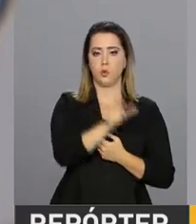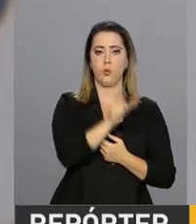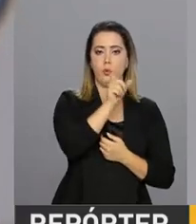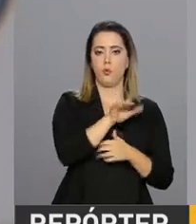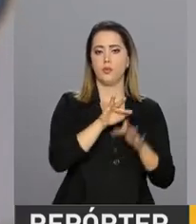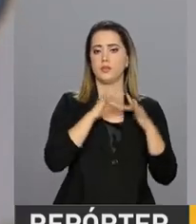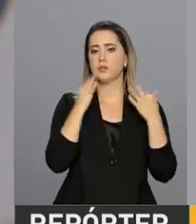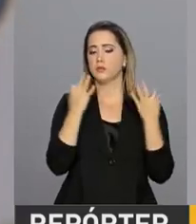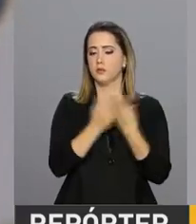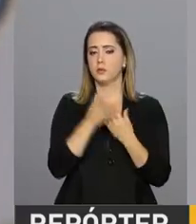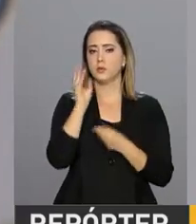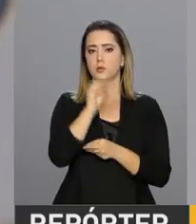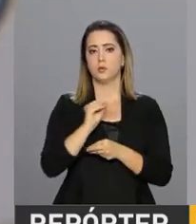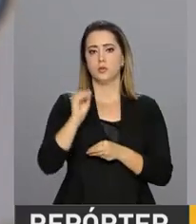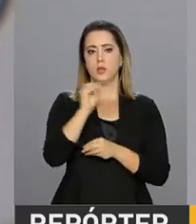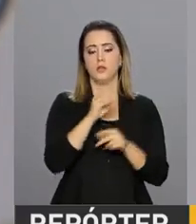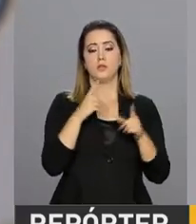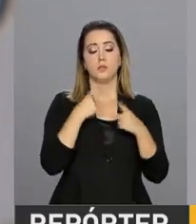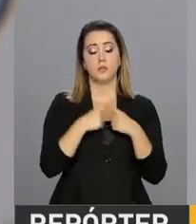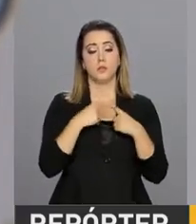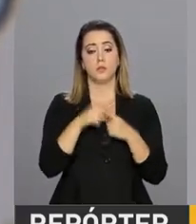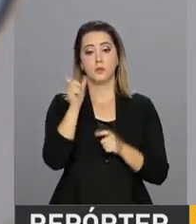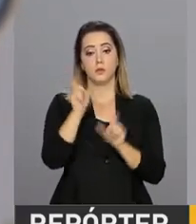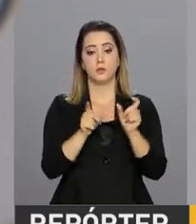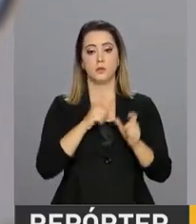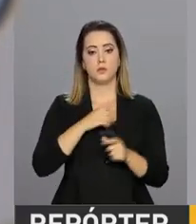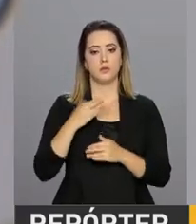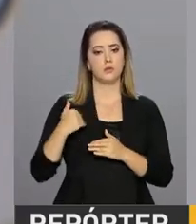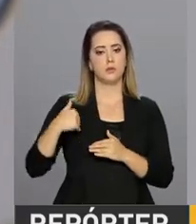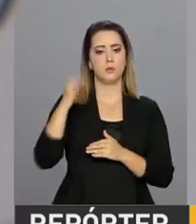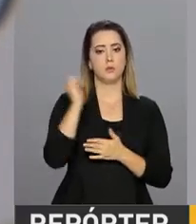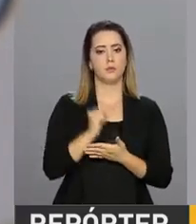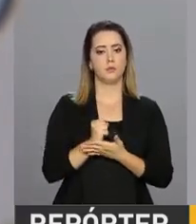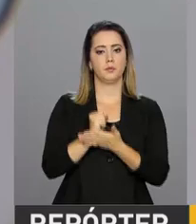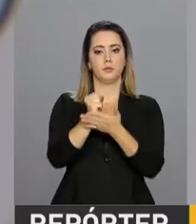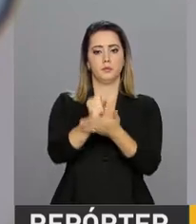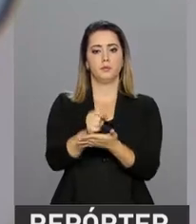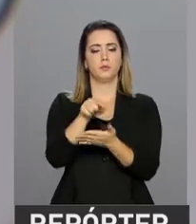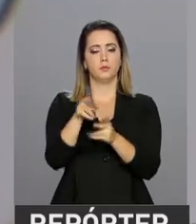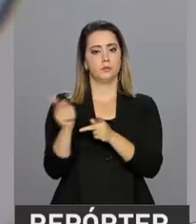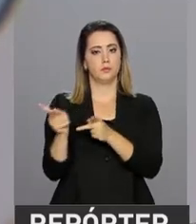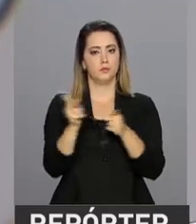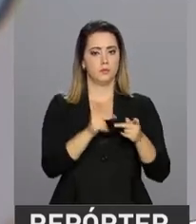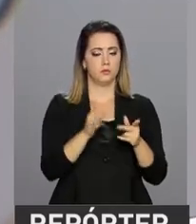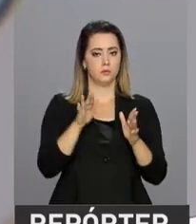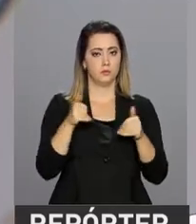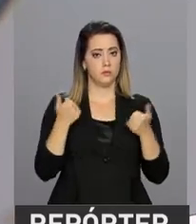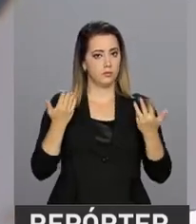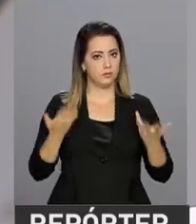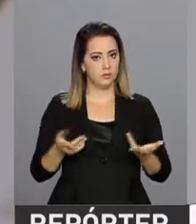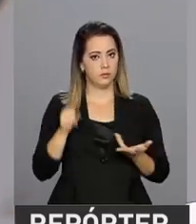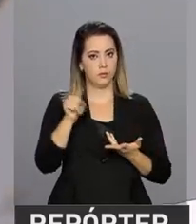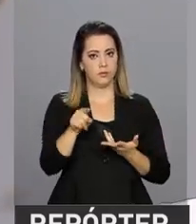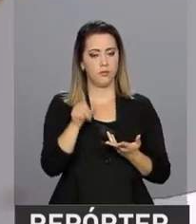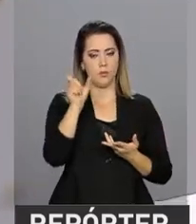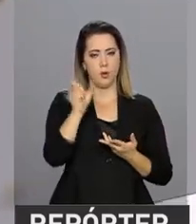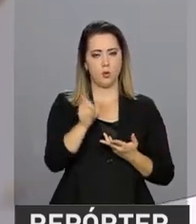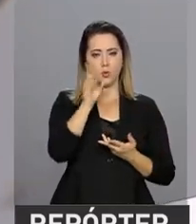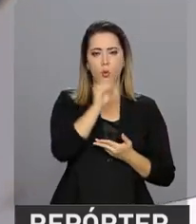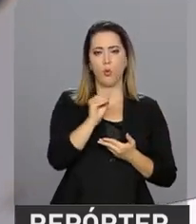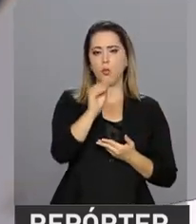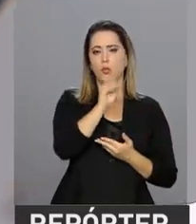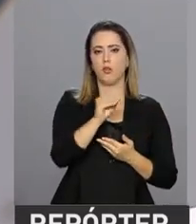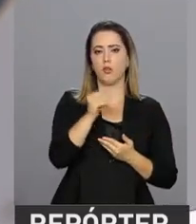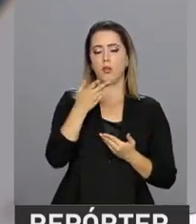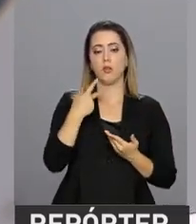as famílias que são acompanhados porque assim eles vão ter algo mais oferecendo essas visitas né pra fazer esse acompanhamento na